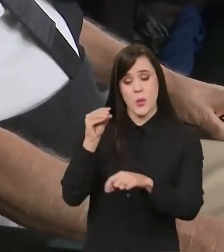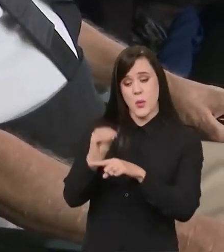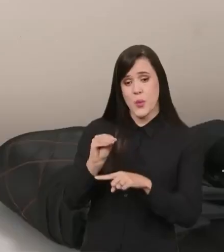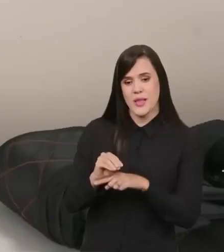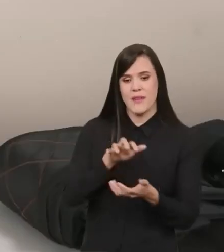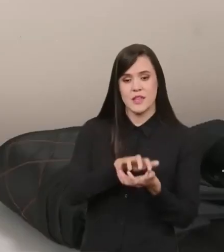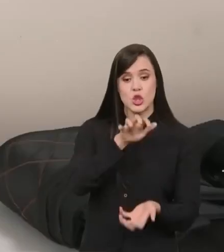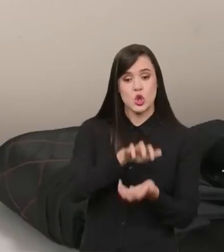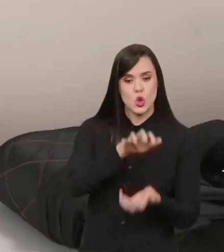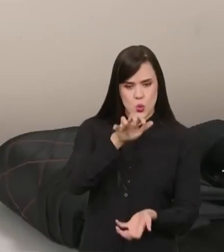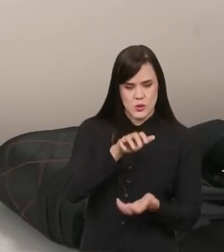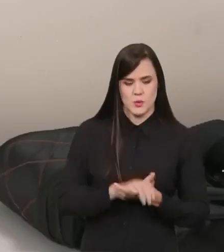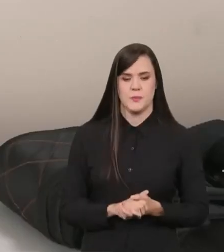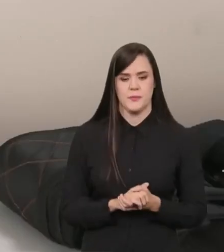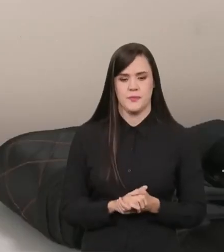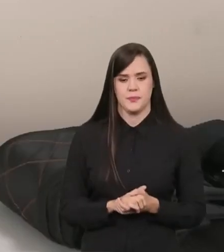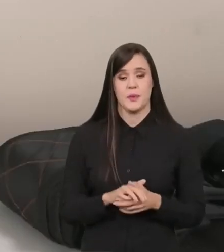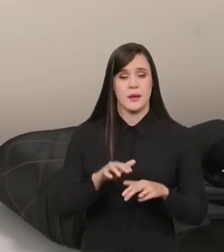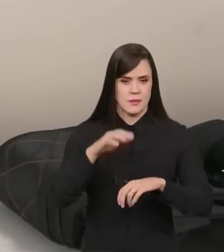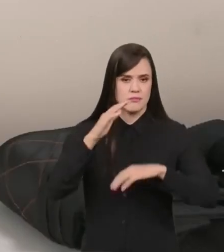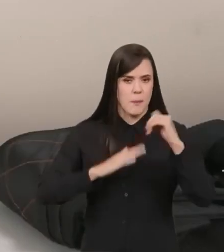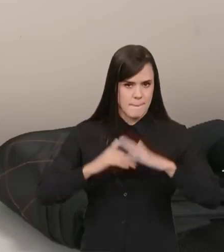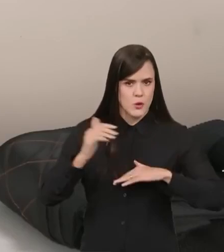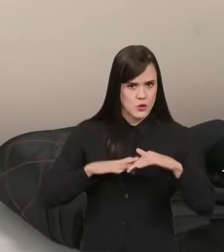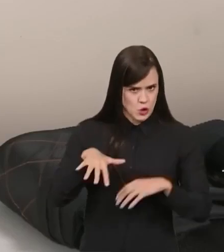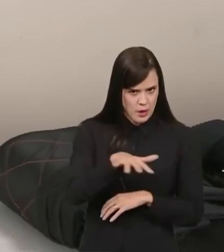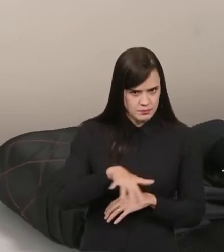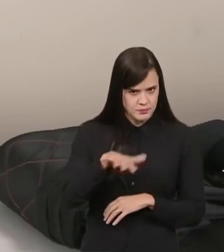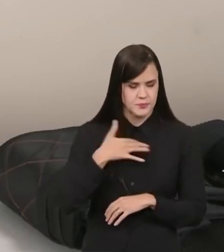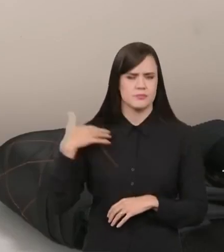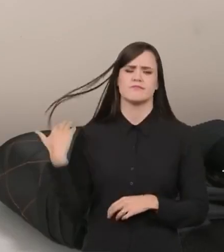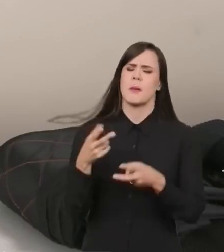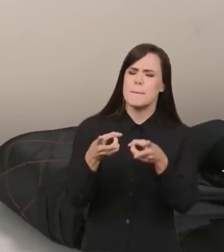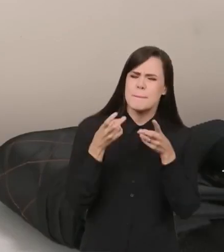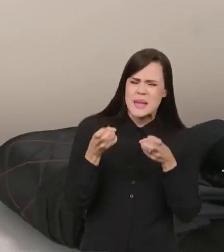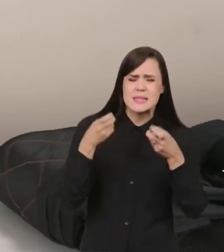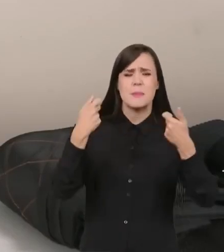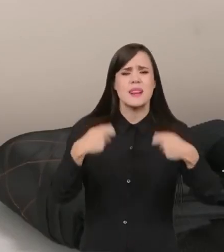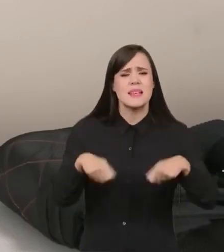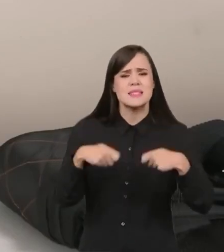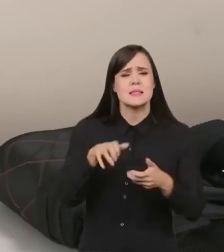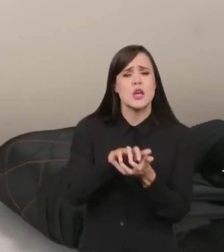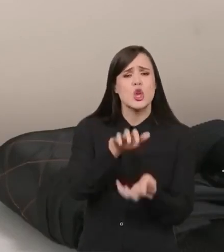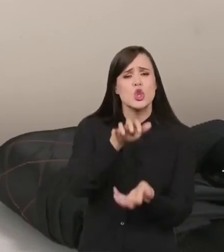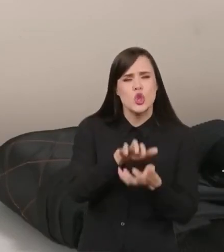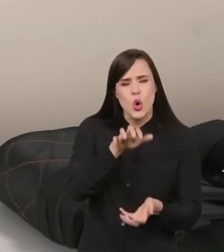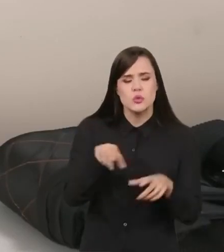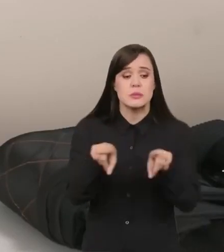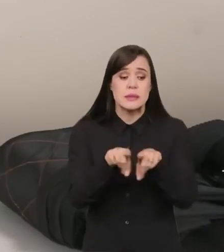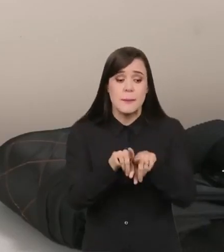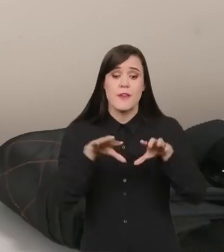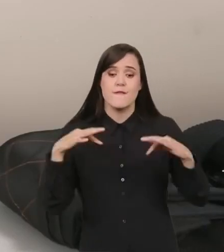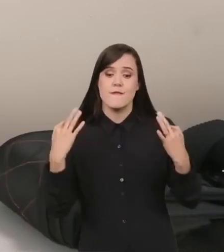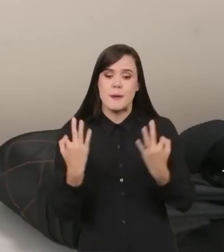idosos. E dentro dessa profissão mesmo, eu fui vendo as necessidades que os idosos, que os familiares